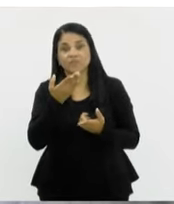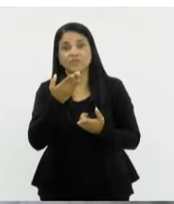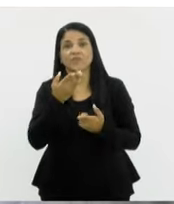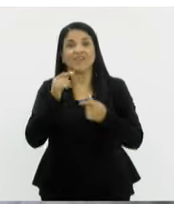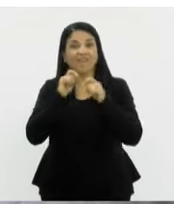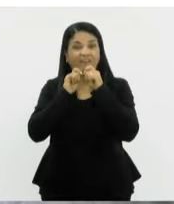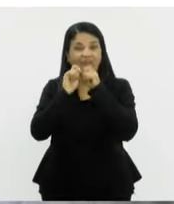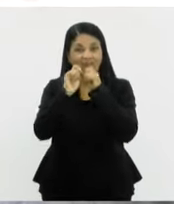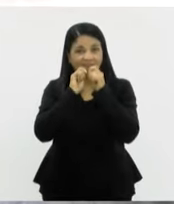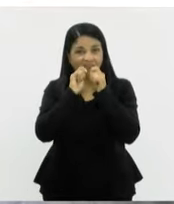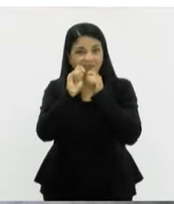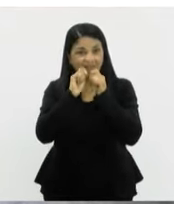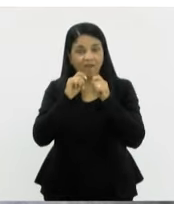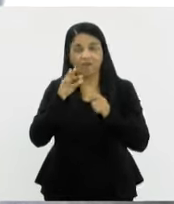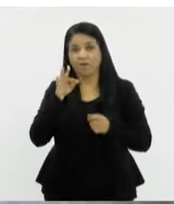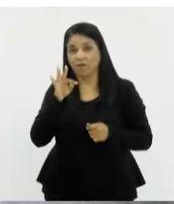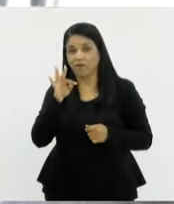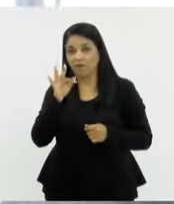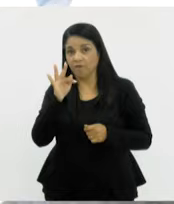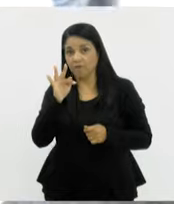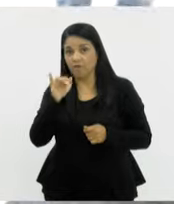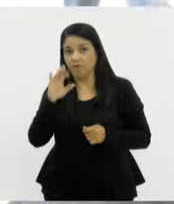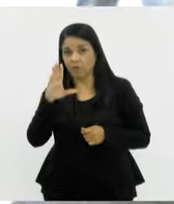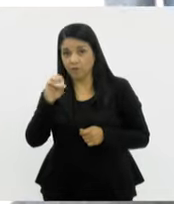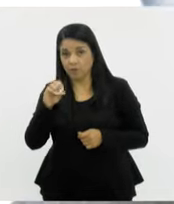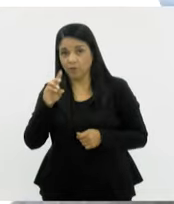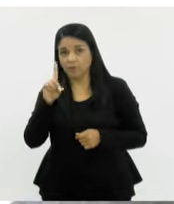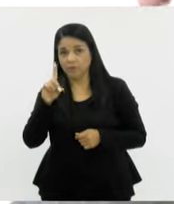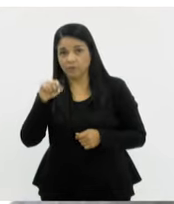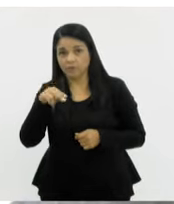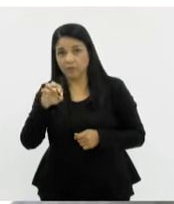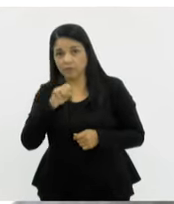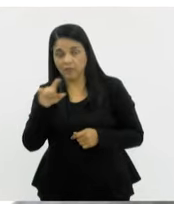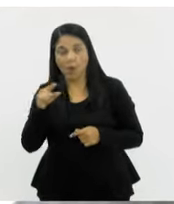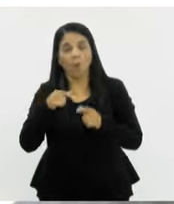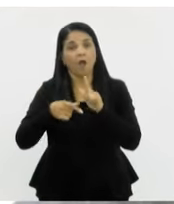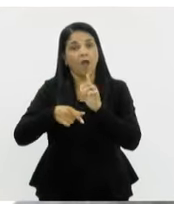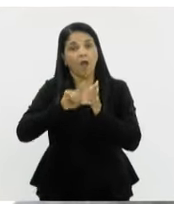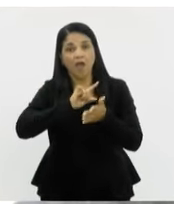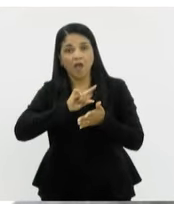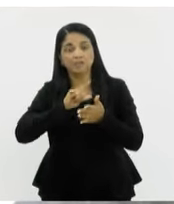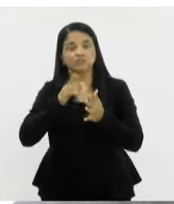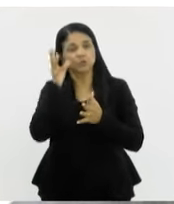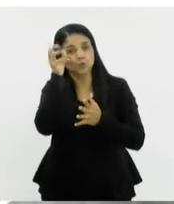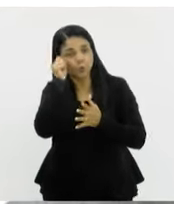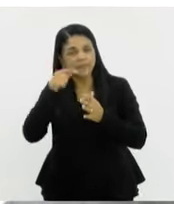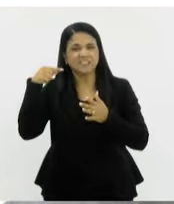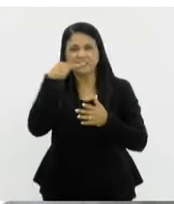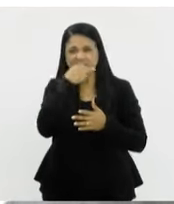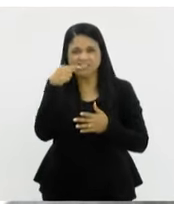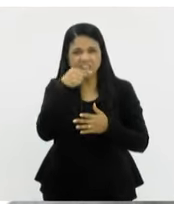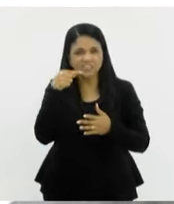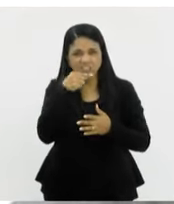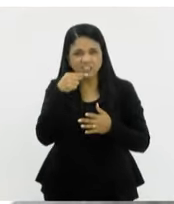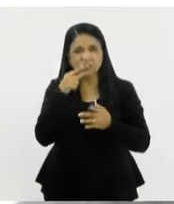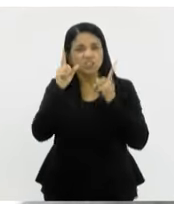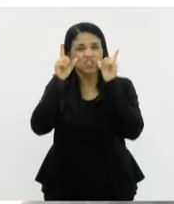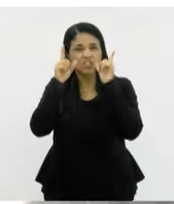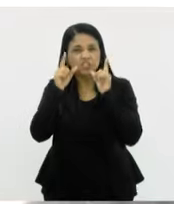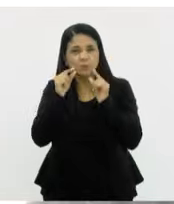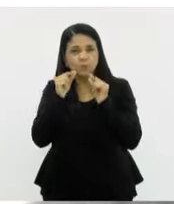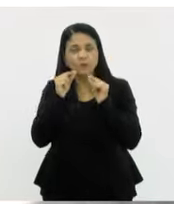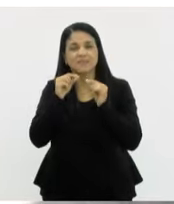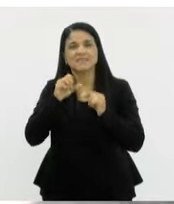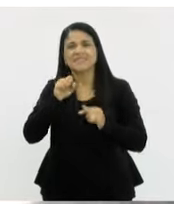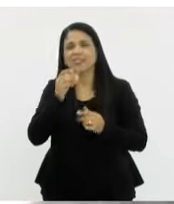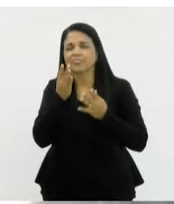fio dental também é muito importante. A escovação antes do horário de dormir também é muito importante, porque reduz o fluxo salivar